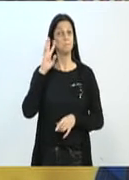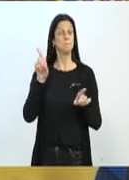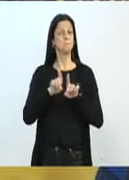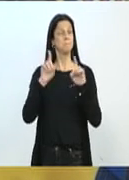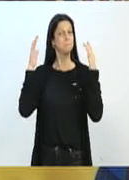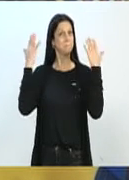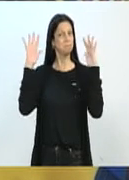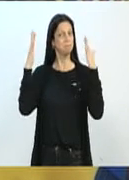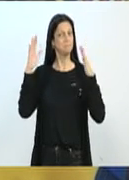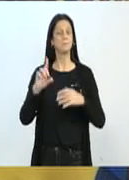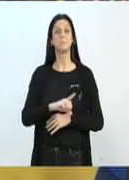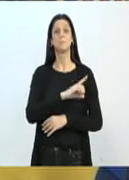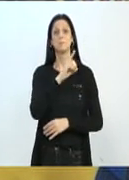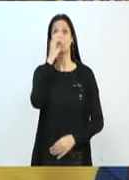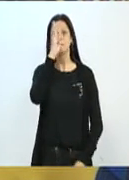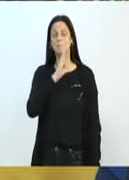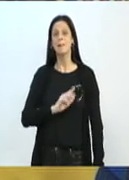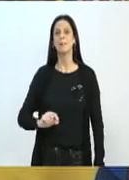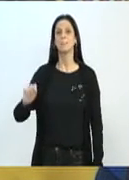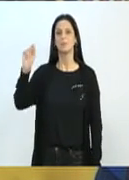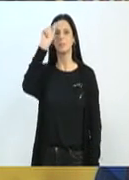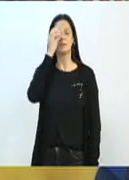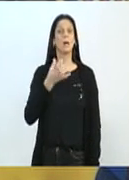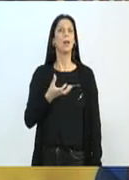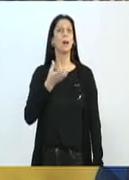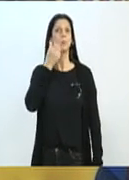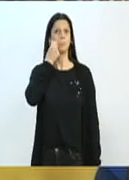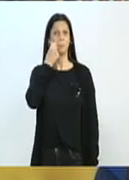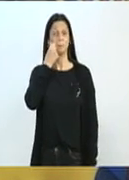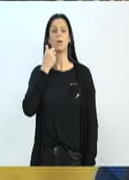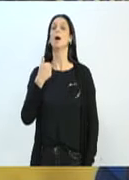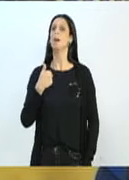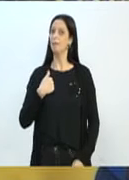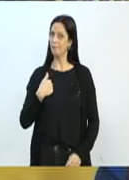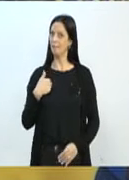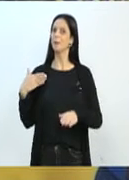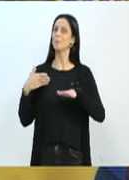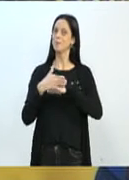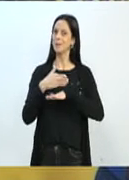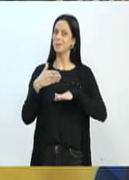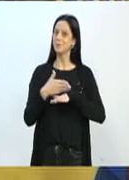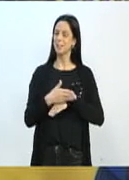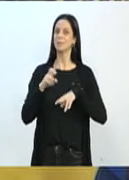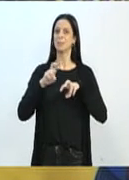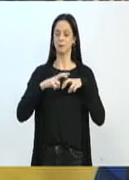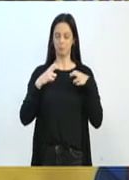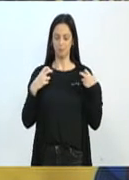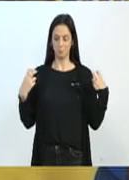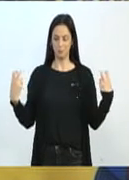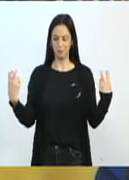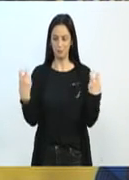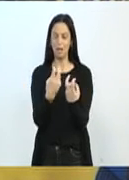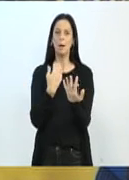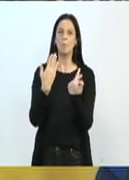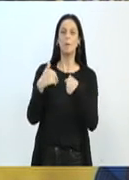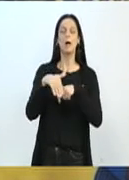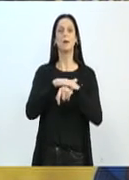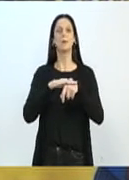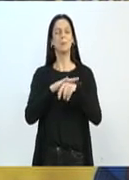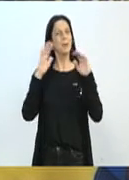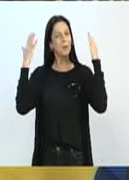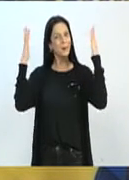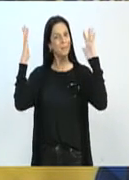celebrado o dia nacional da adoção e eu pude participar da roda de conversa alusiva à